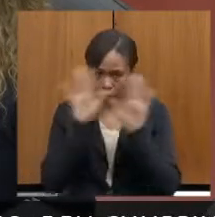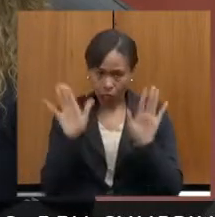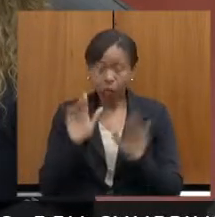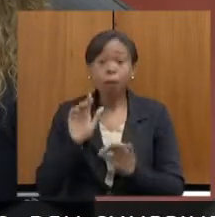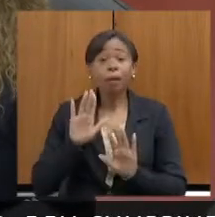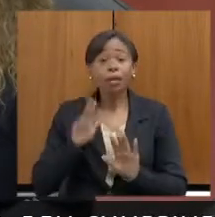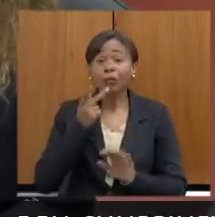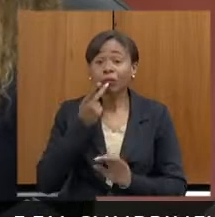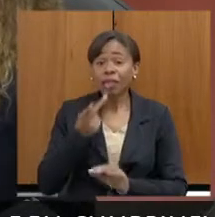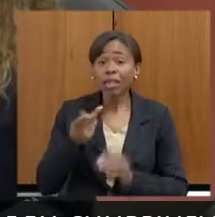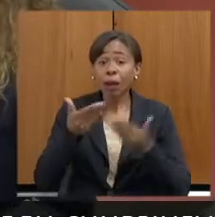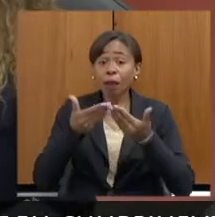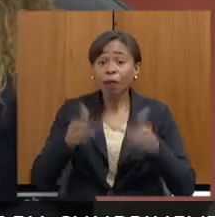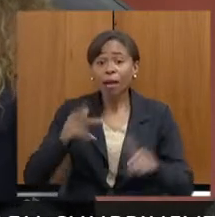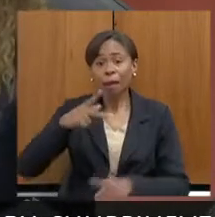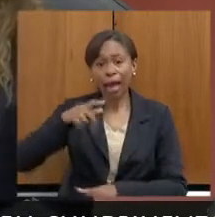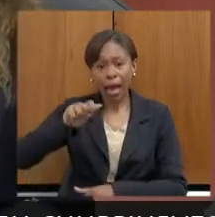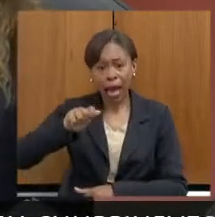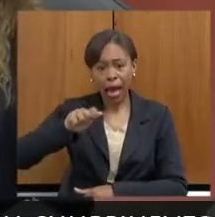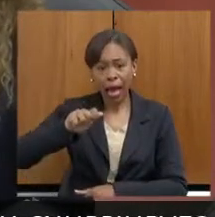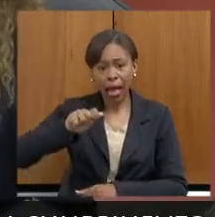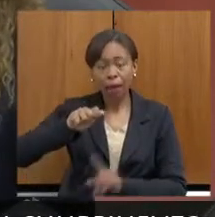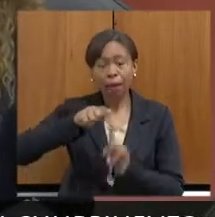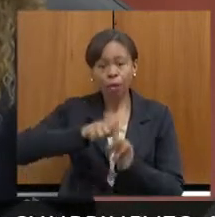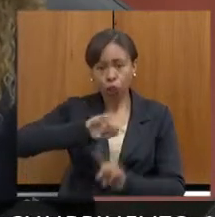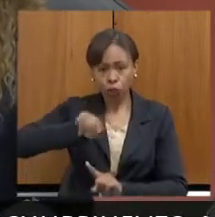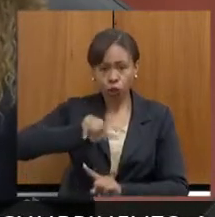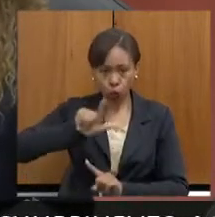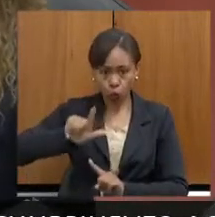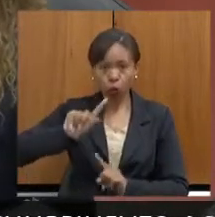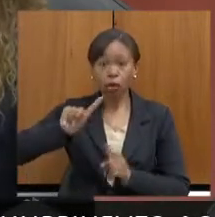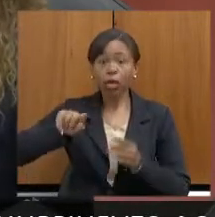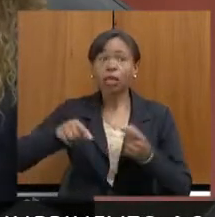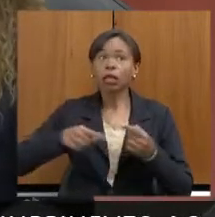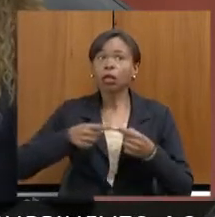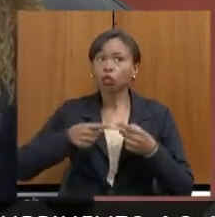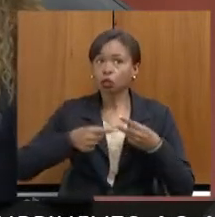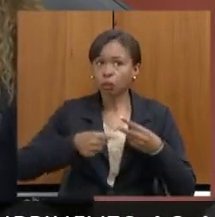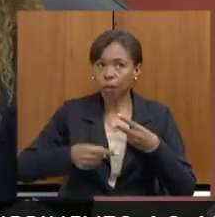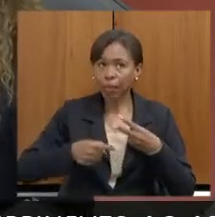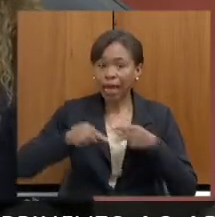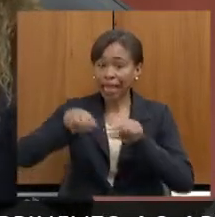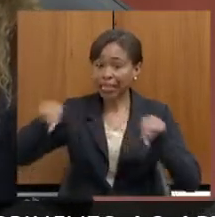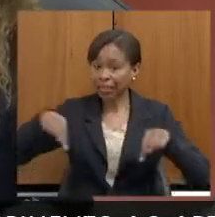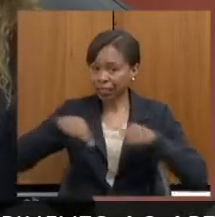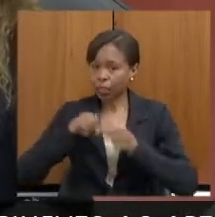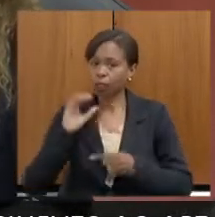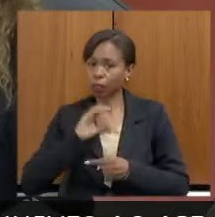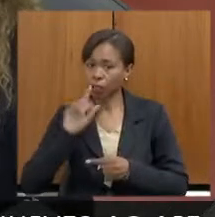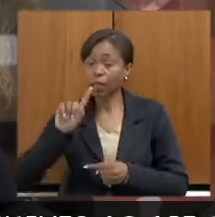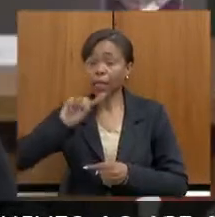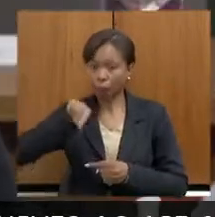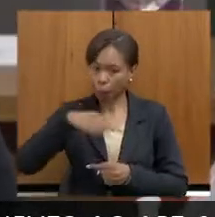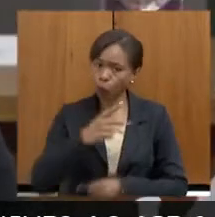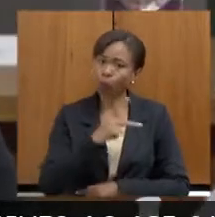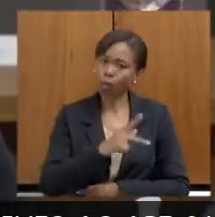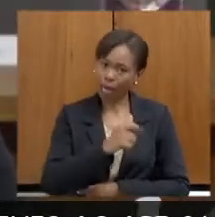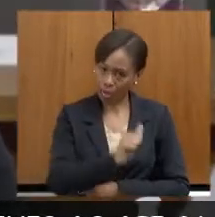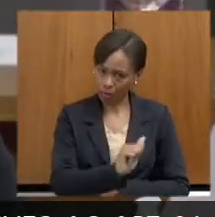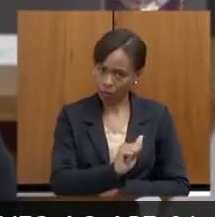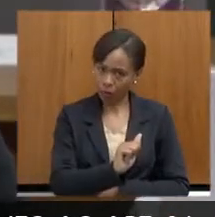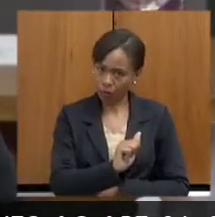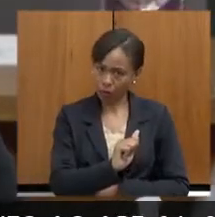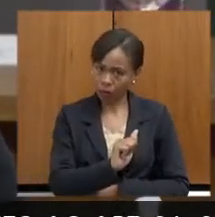abrir o pé em Julho sala de emergência mais próximo da ser mais logo depois do pronto-atendimento Então não é promessa